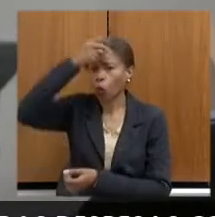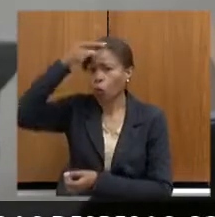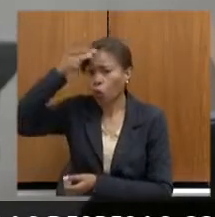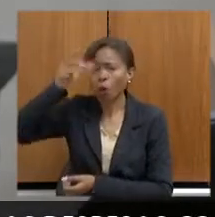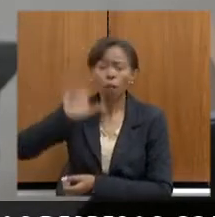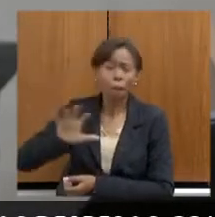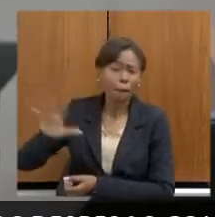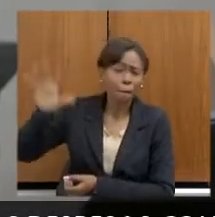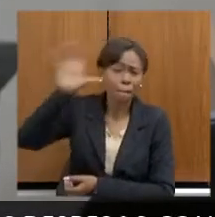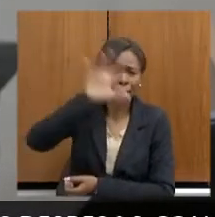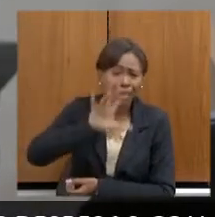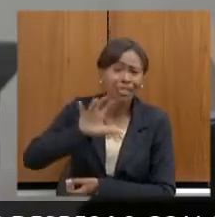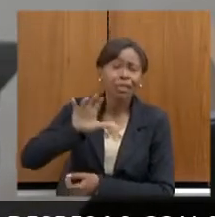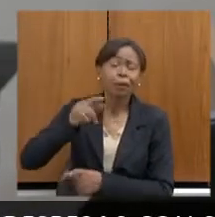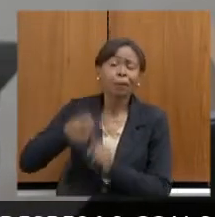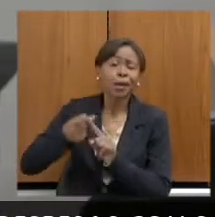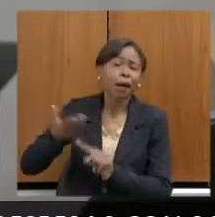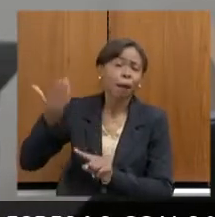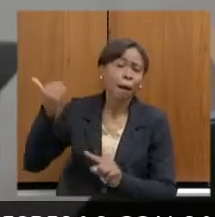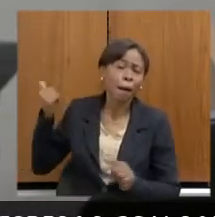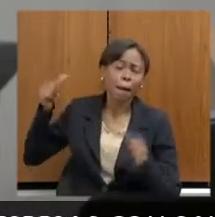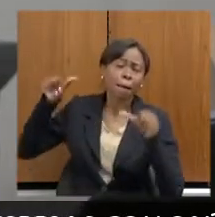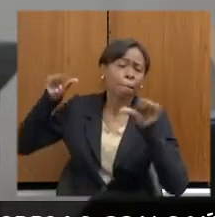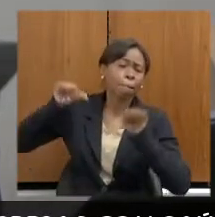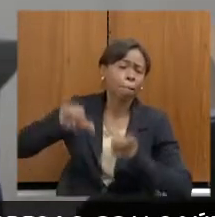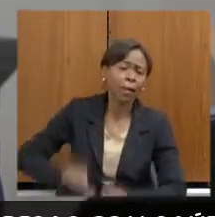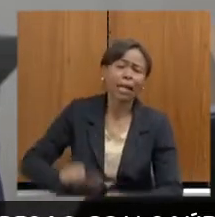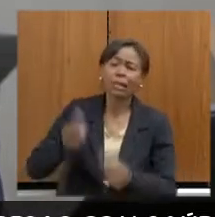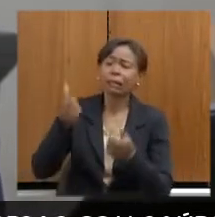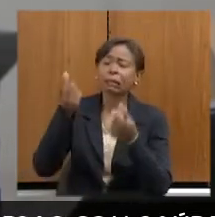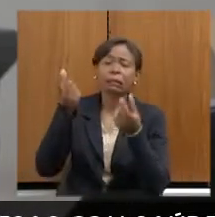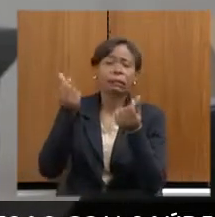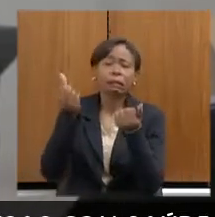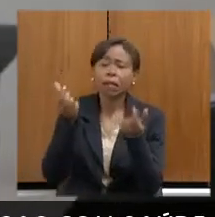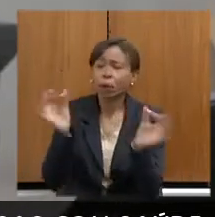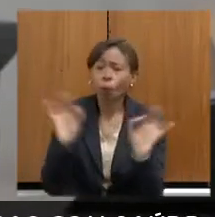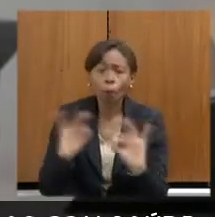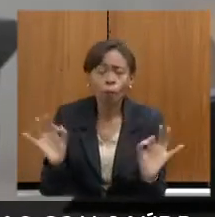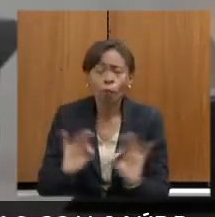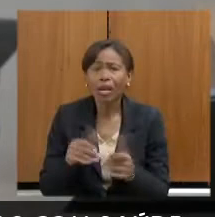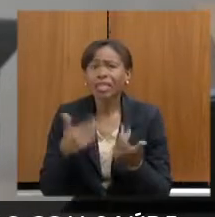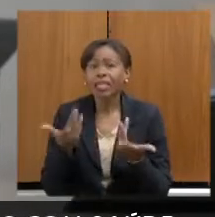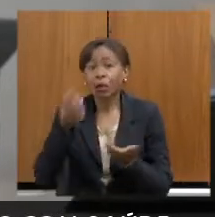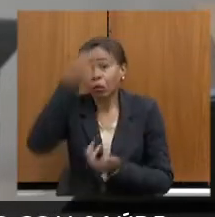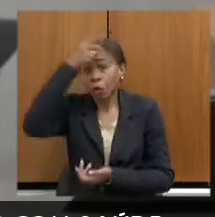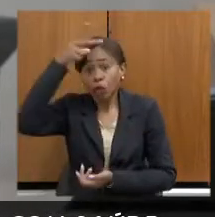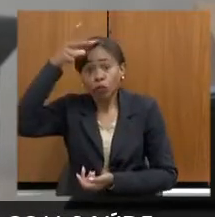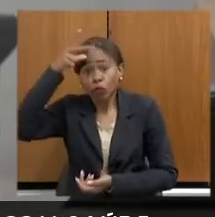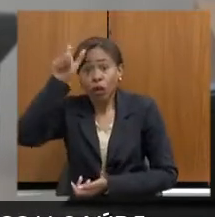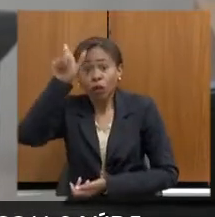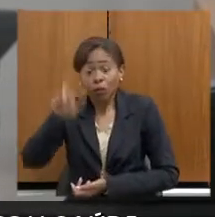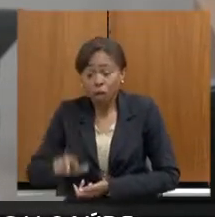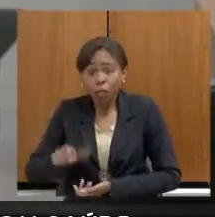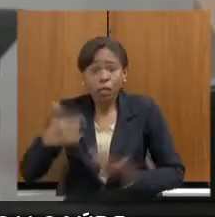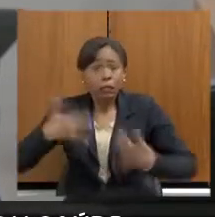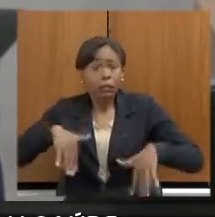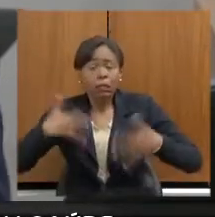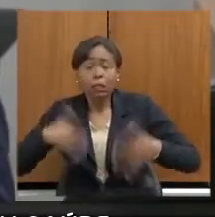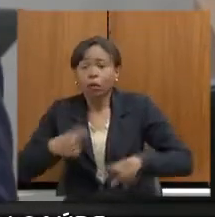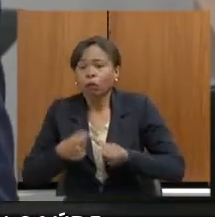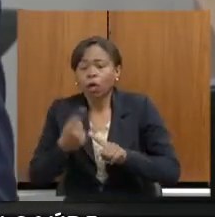verdadeiramente na miséria prefeitos a prova orado desesperado porque não receber o recurso